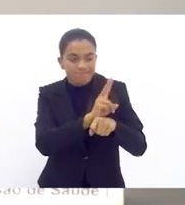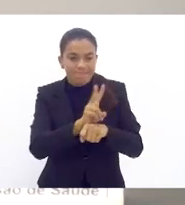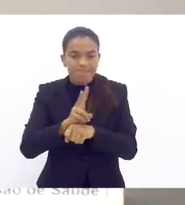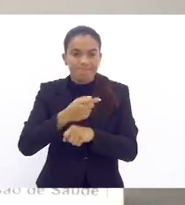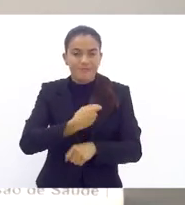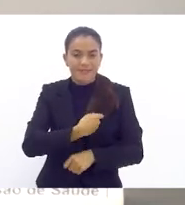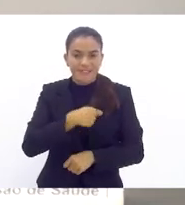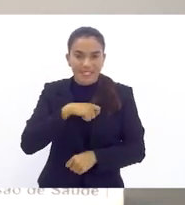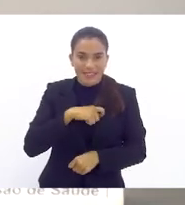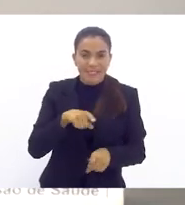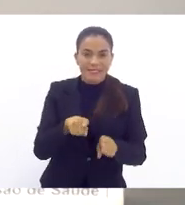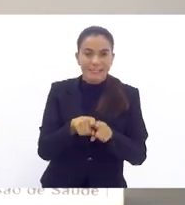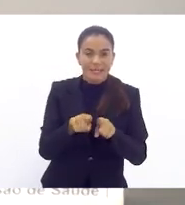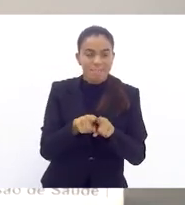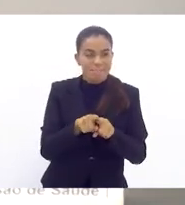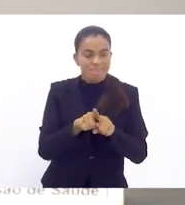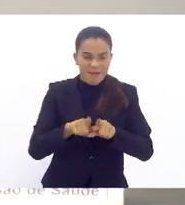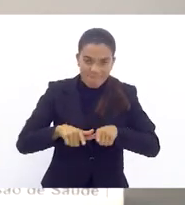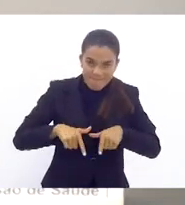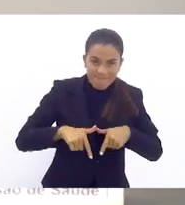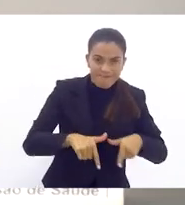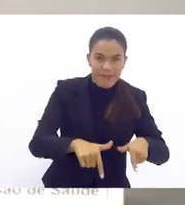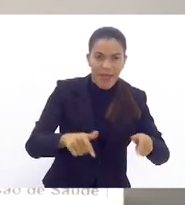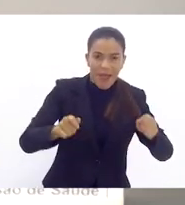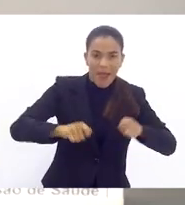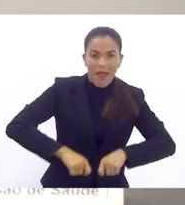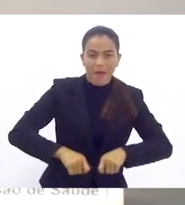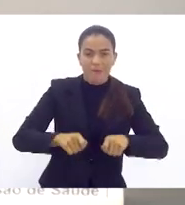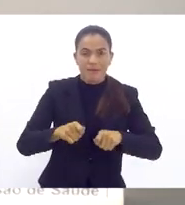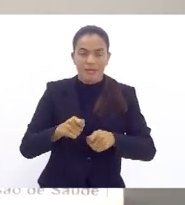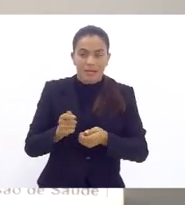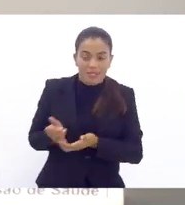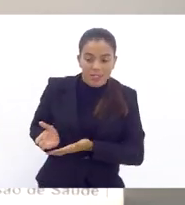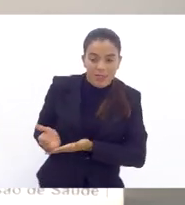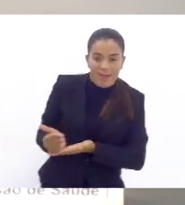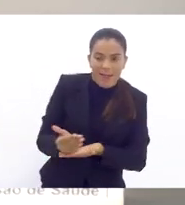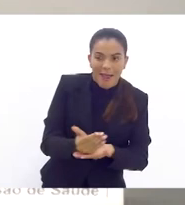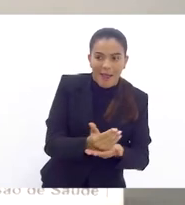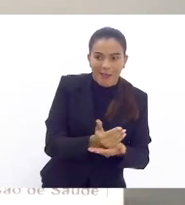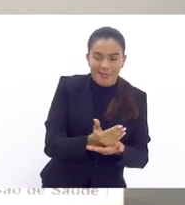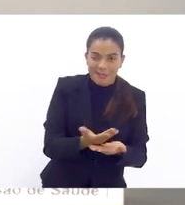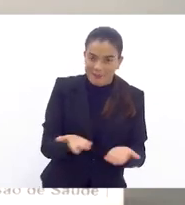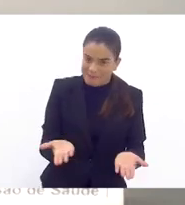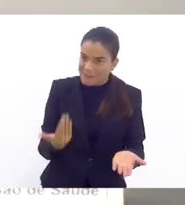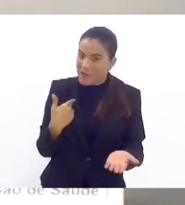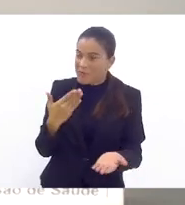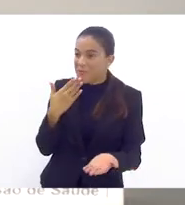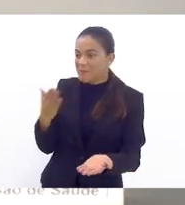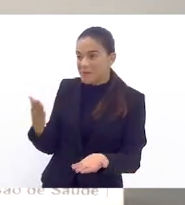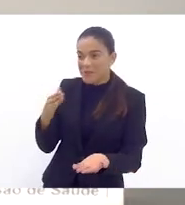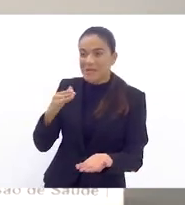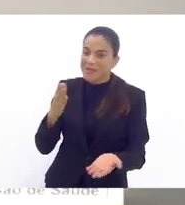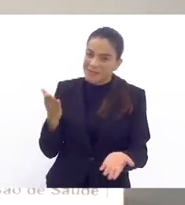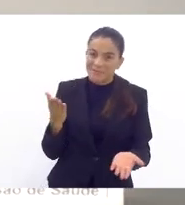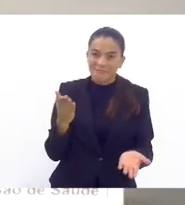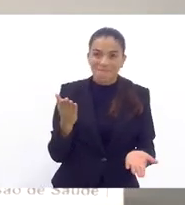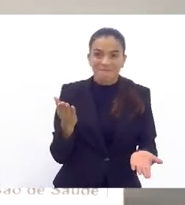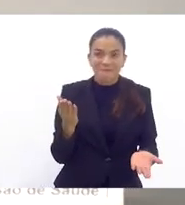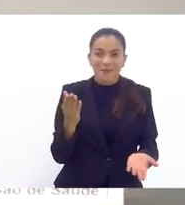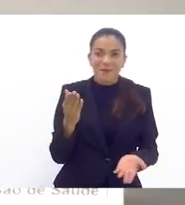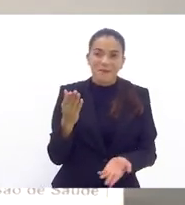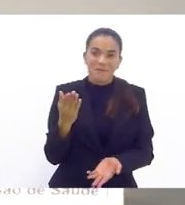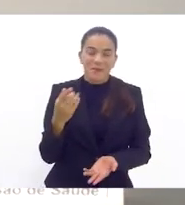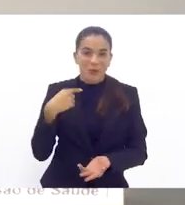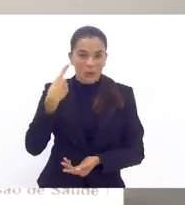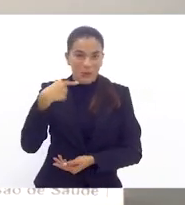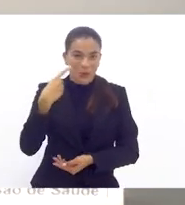também aumentar a sua capacidade de arrecadação? Então, já quero pedir para o doutor Júlio responder a nossa